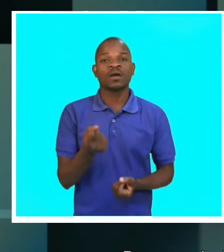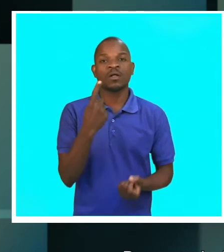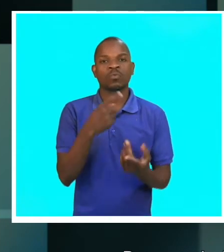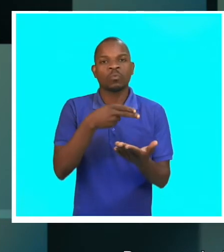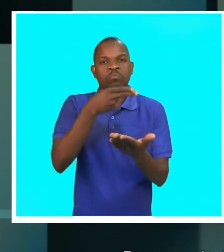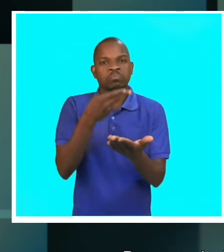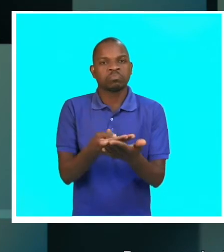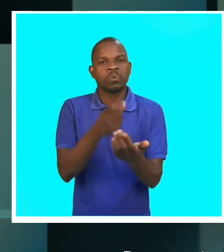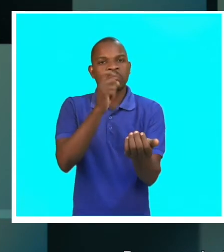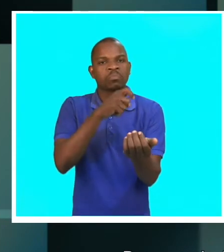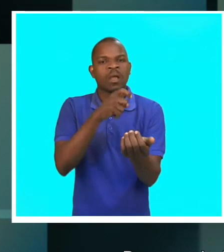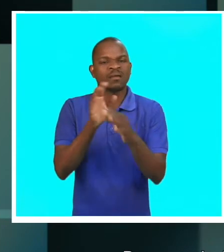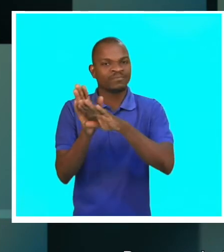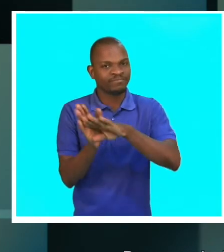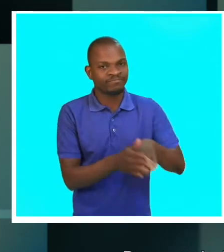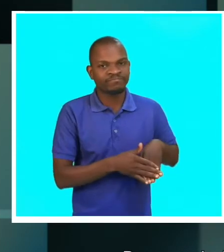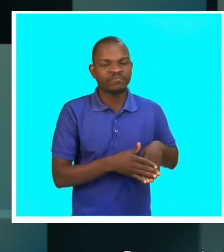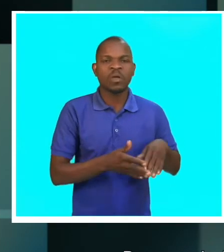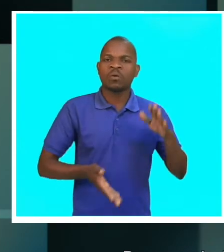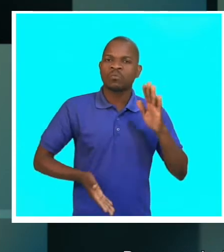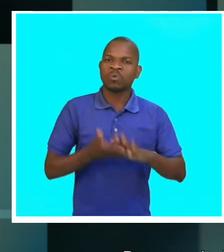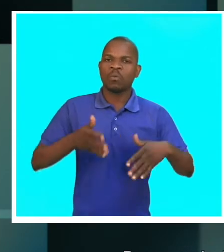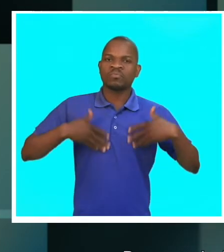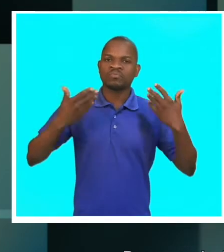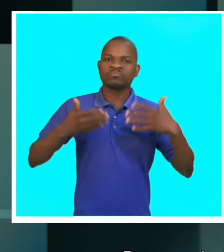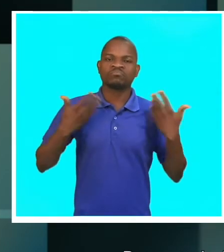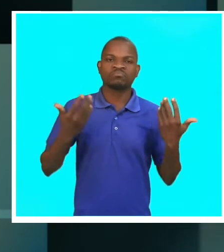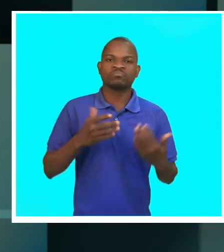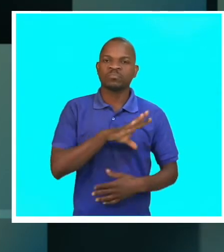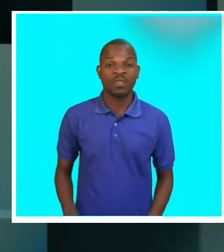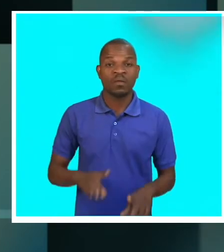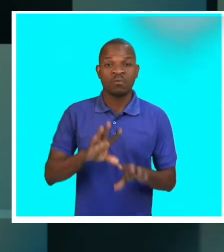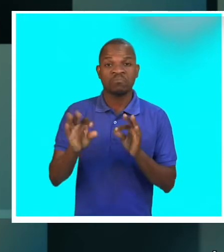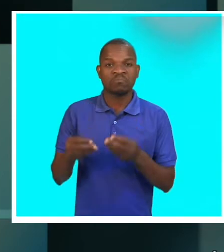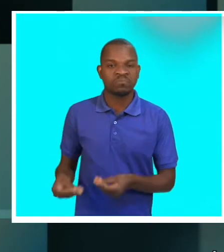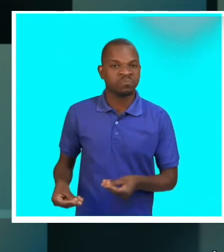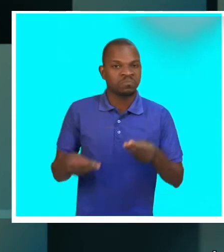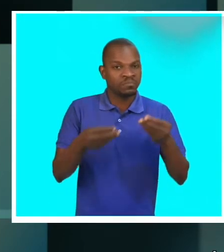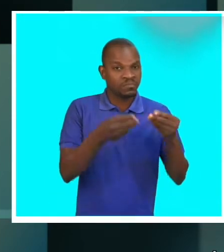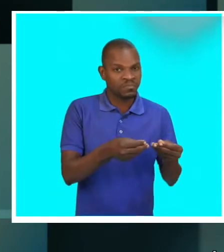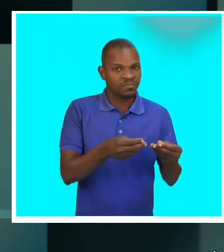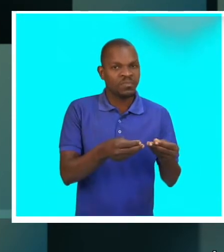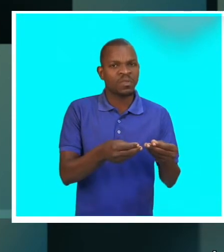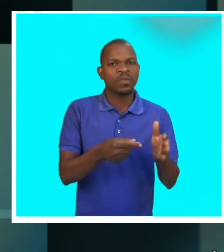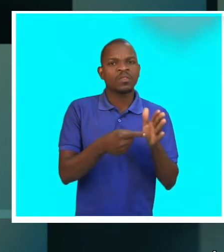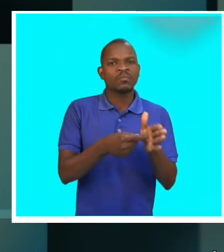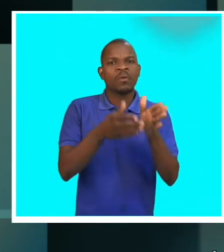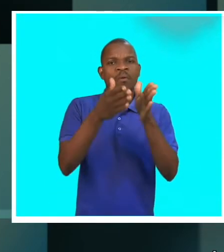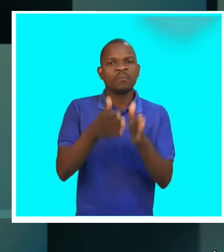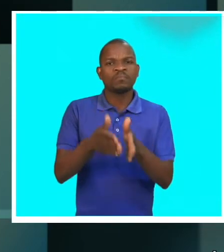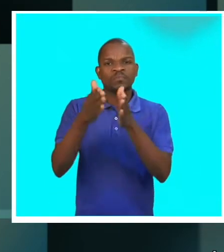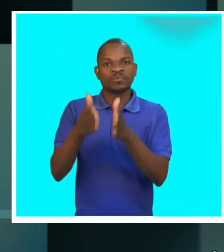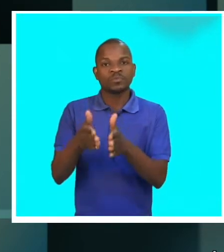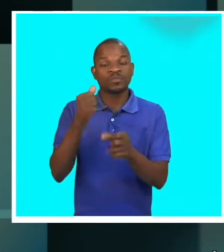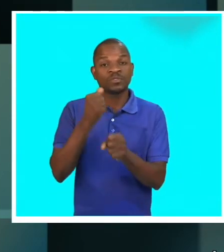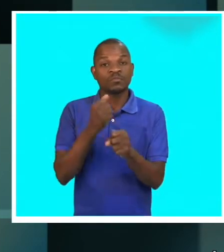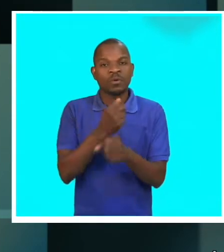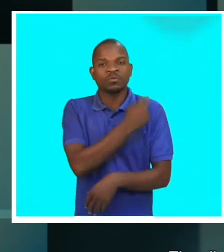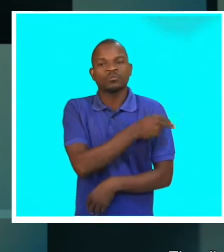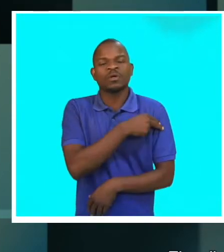paz, com soro, mas esqueceu todo o sofrimento, foi muito desacredido. A oferta foi acolhida pelos profissionais